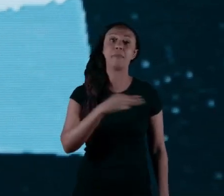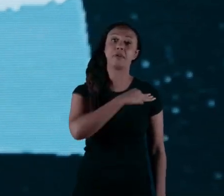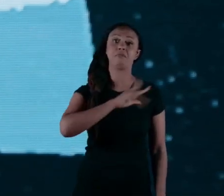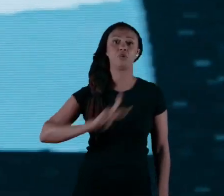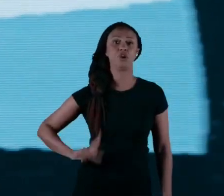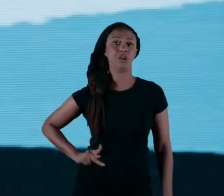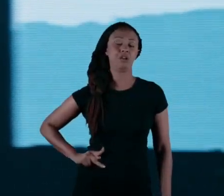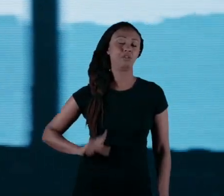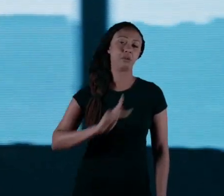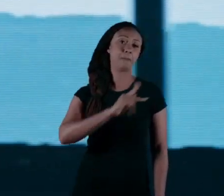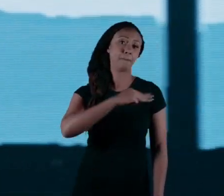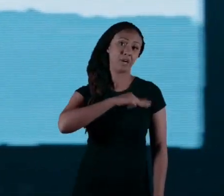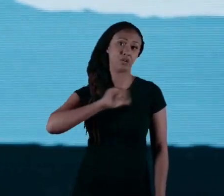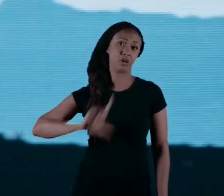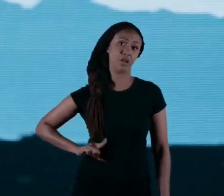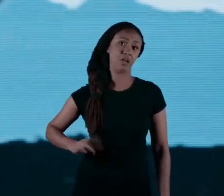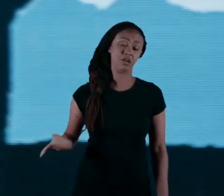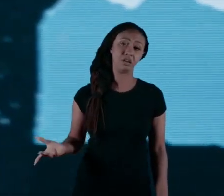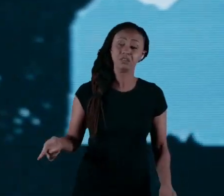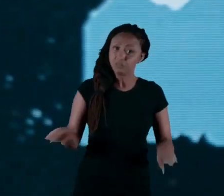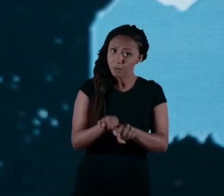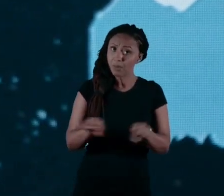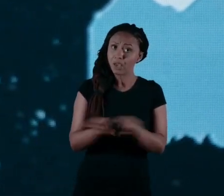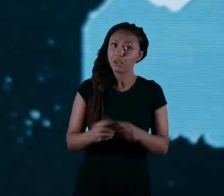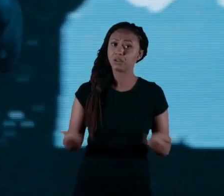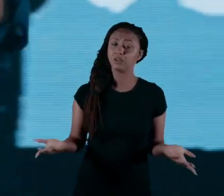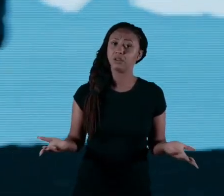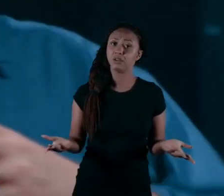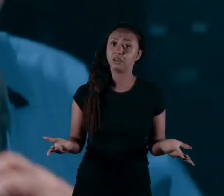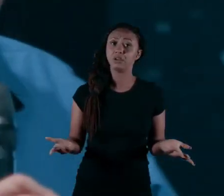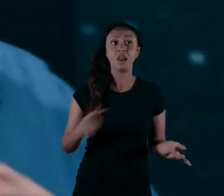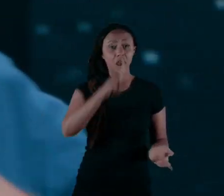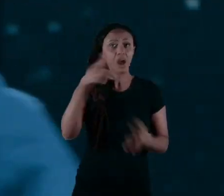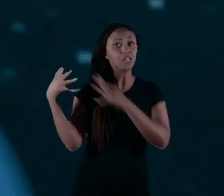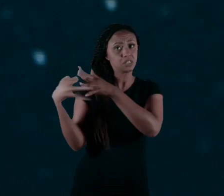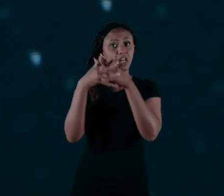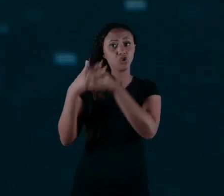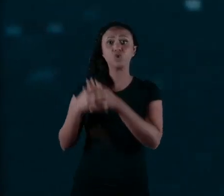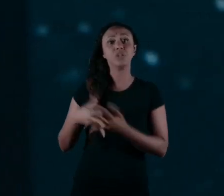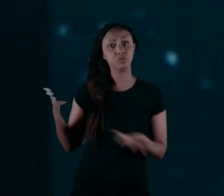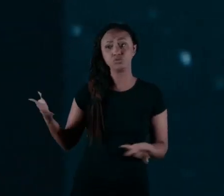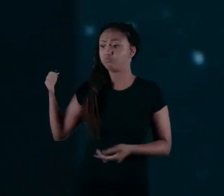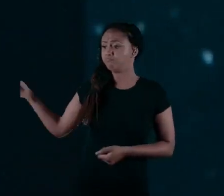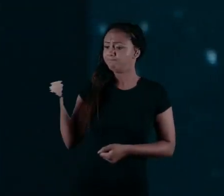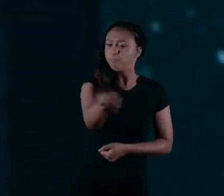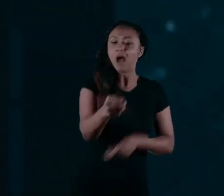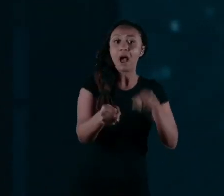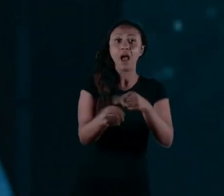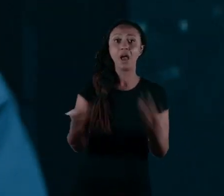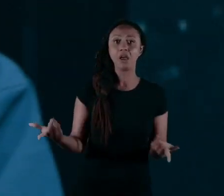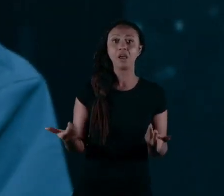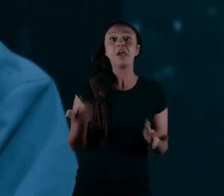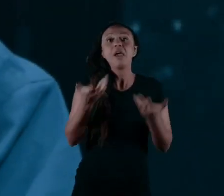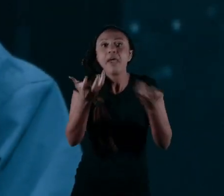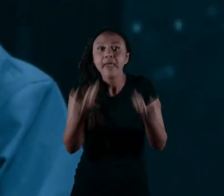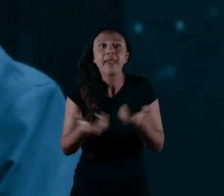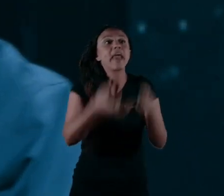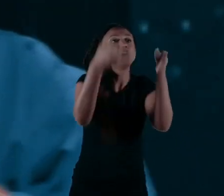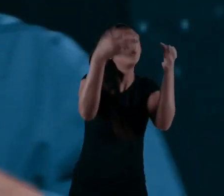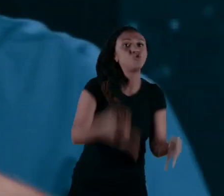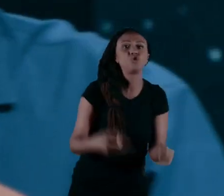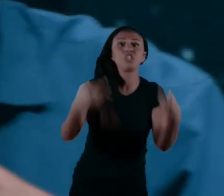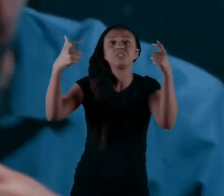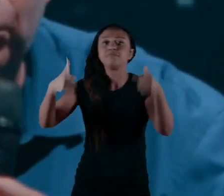tinha um sonho em que todos fossem iguais. O indivíduo que tem a justiça no seu coração, ele não consegue guardá-la para si